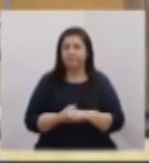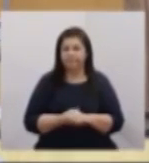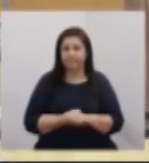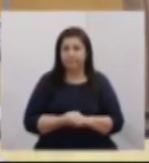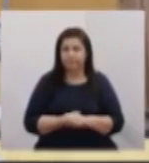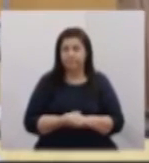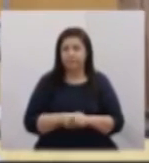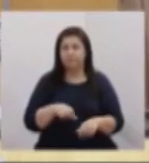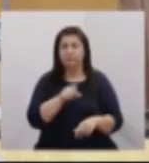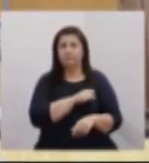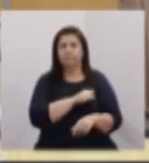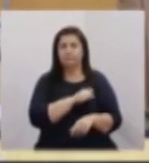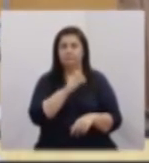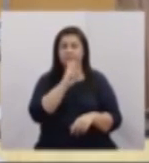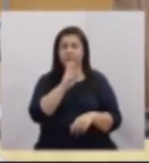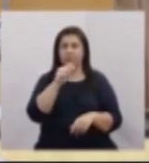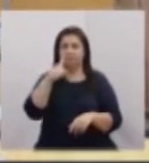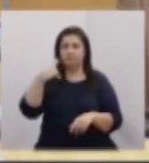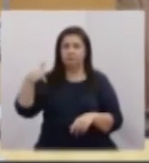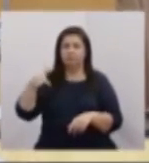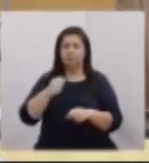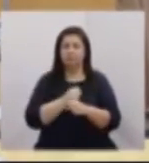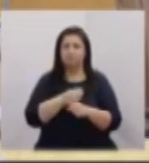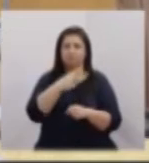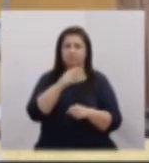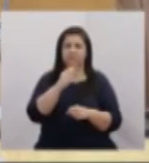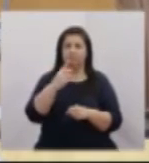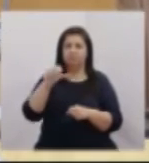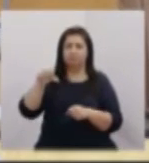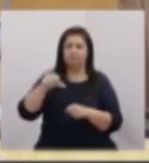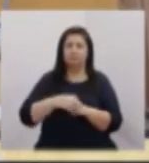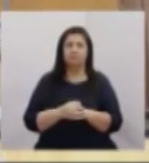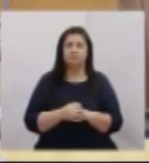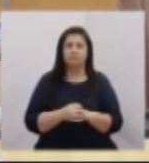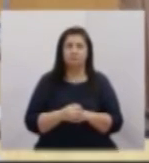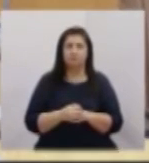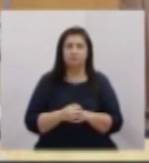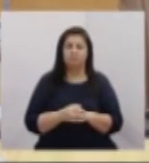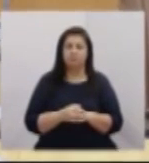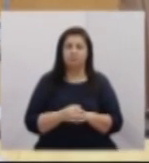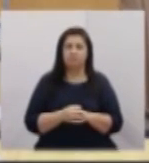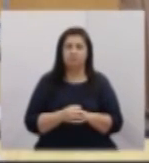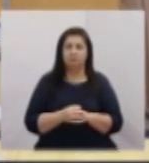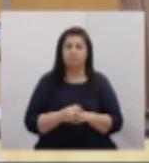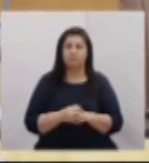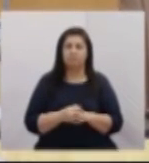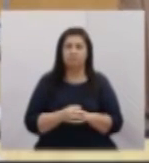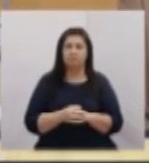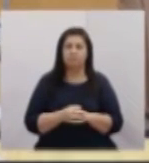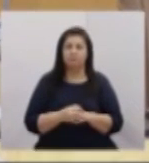os de número 577 de 2019, em 18/2/2019,